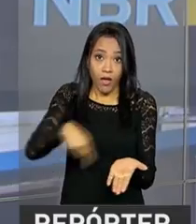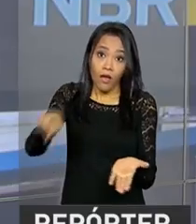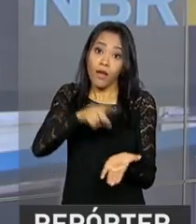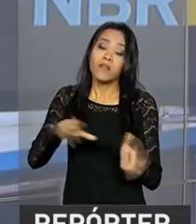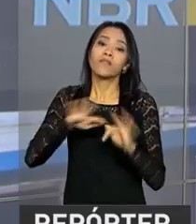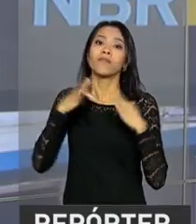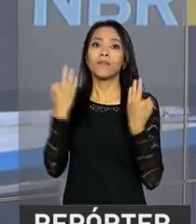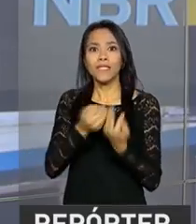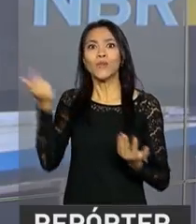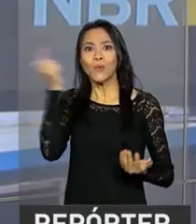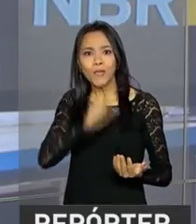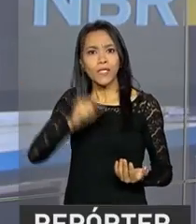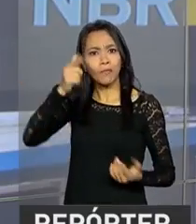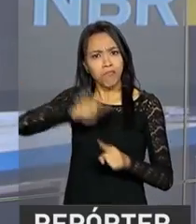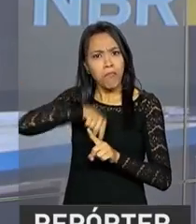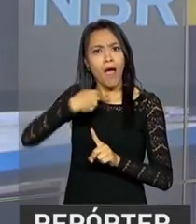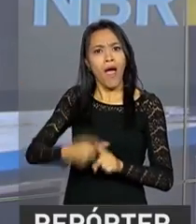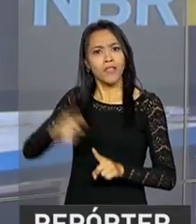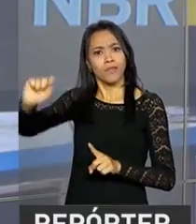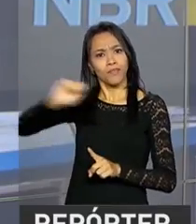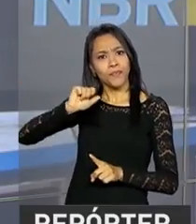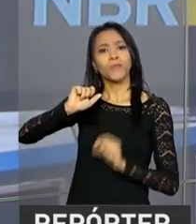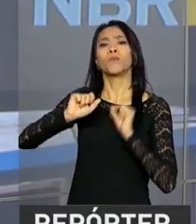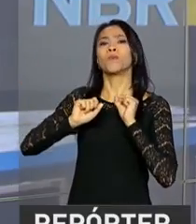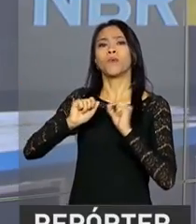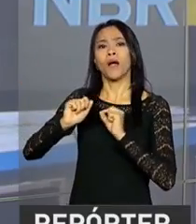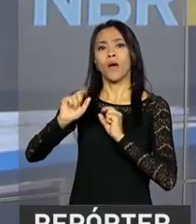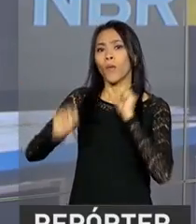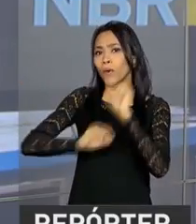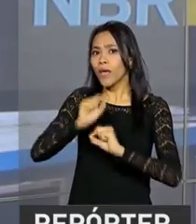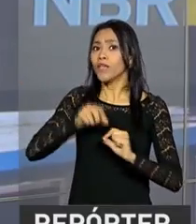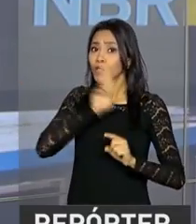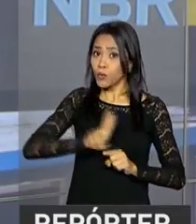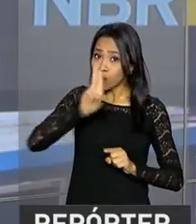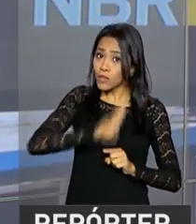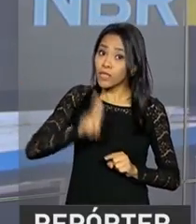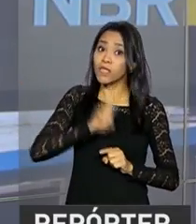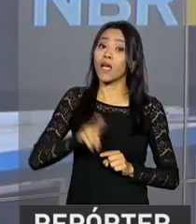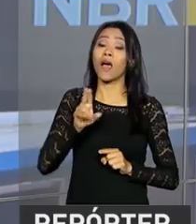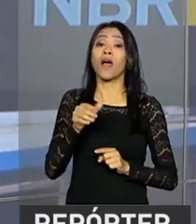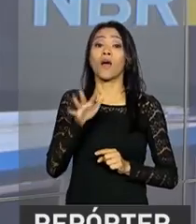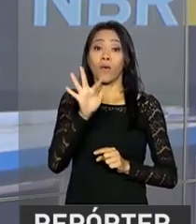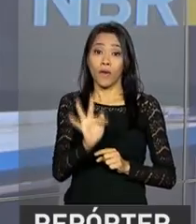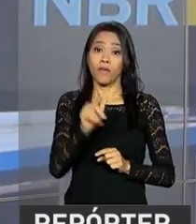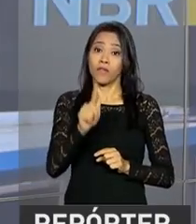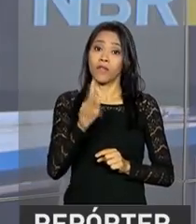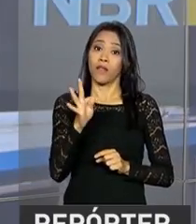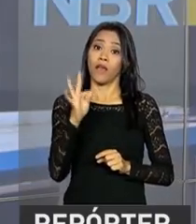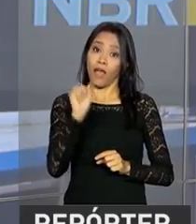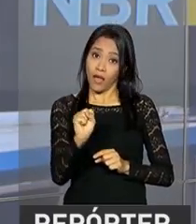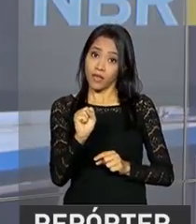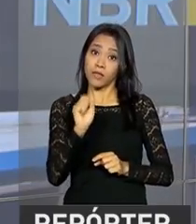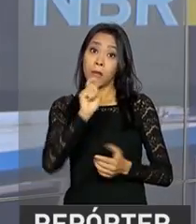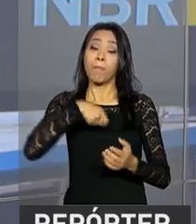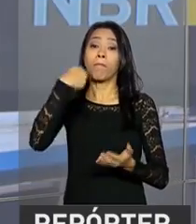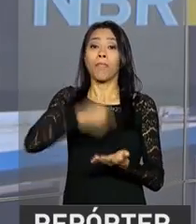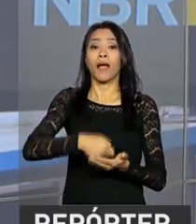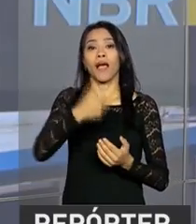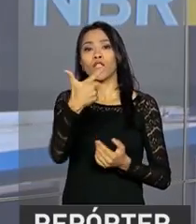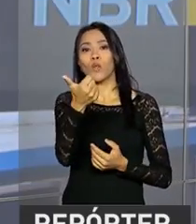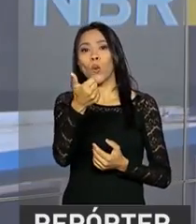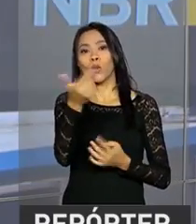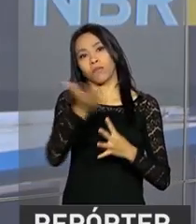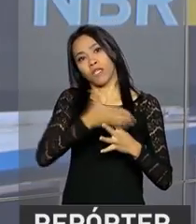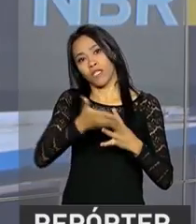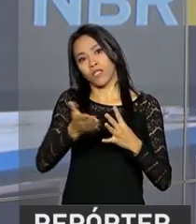famílias ganharam Mais um benefício que é a possibilidade de usar o saldo do FGTS para pagar até 12 prestações